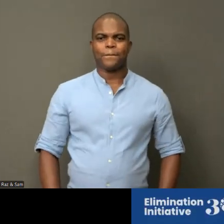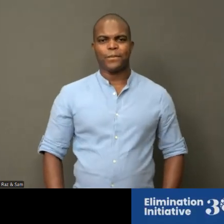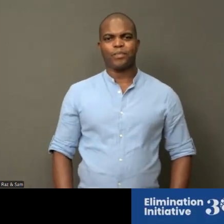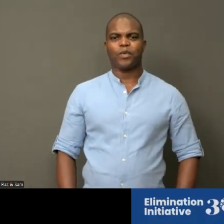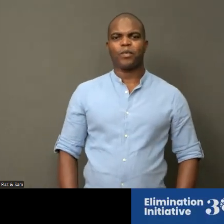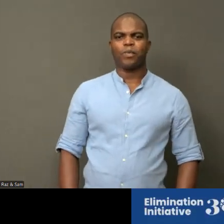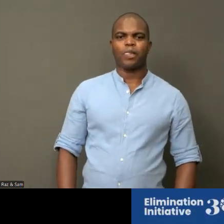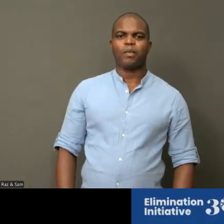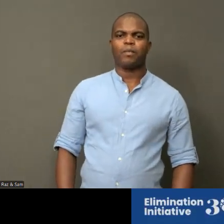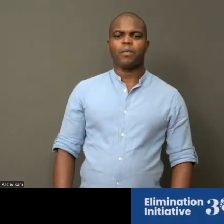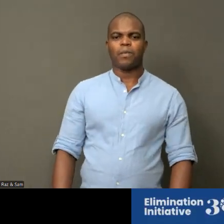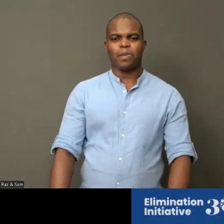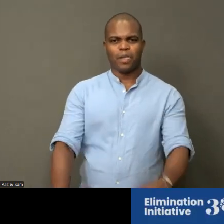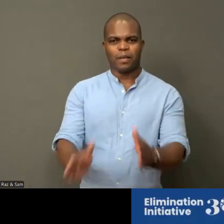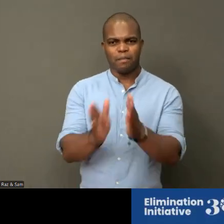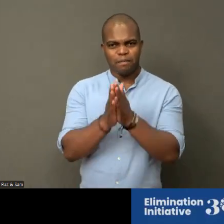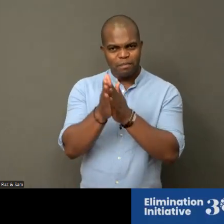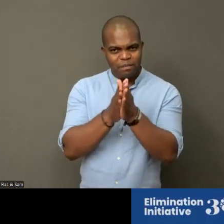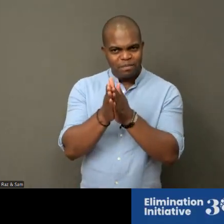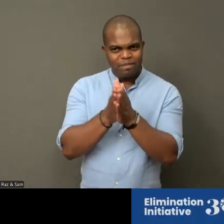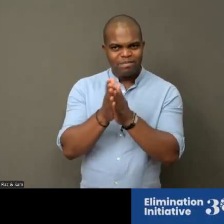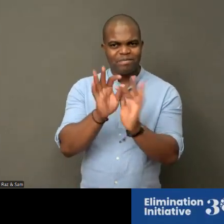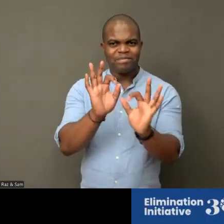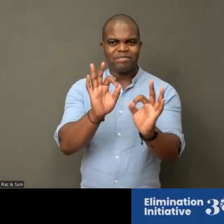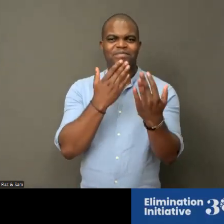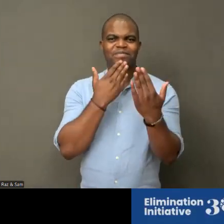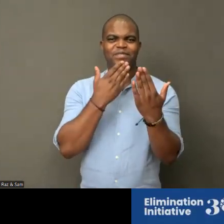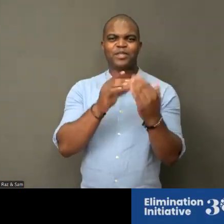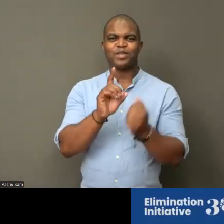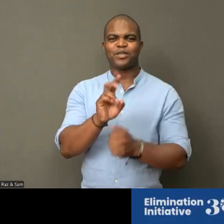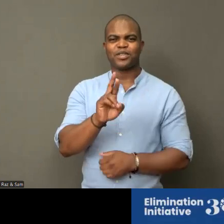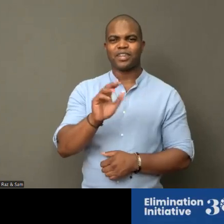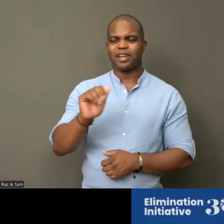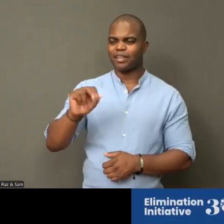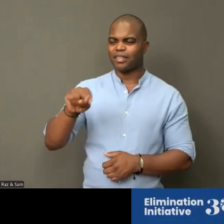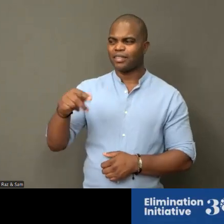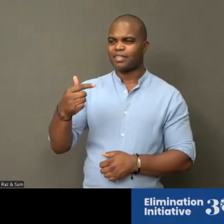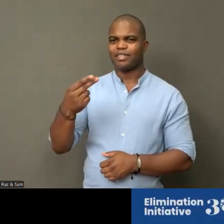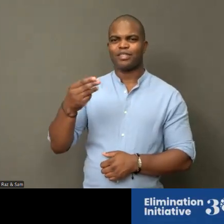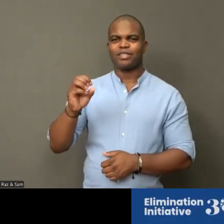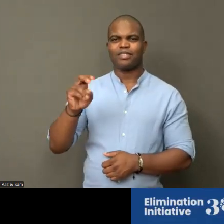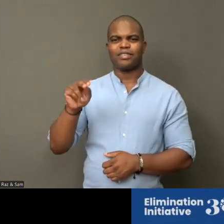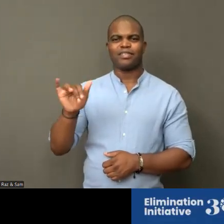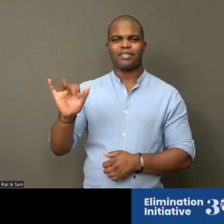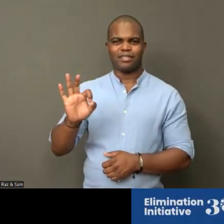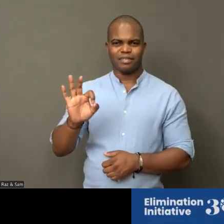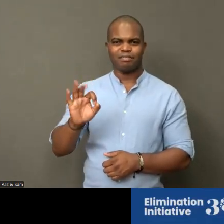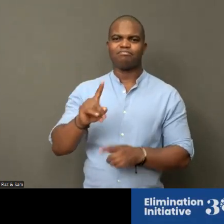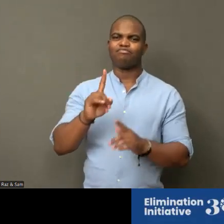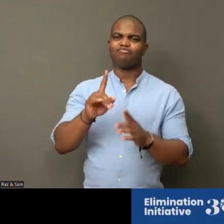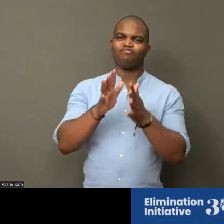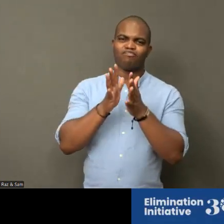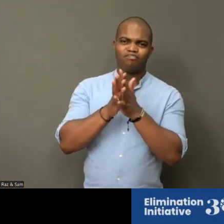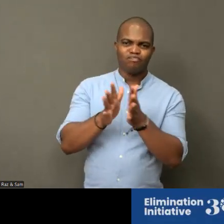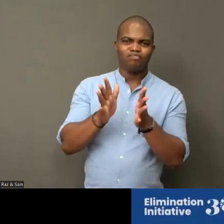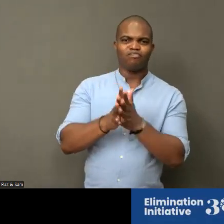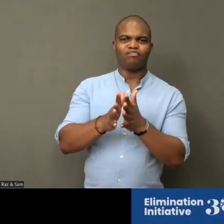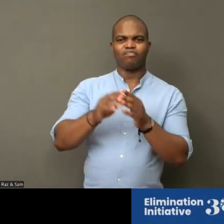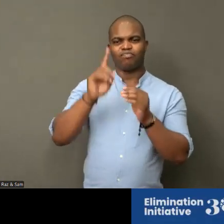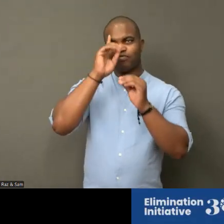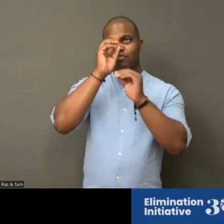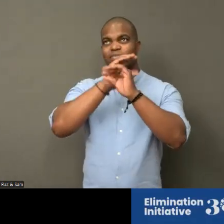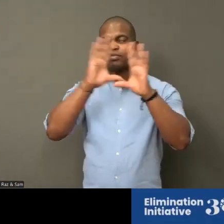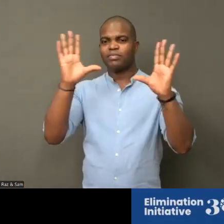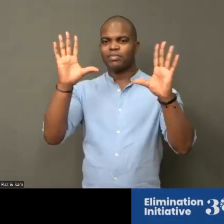Thank you so much, Dr. Anthony, Muito obrigado, Dr. Anthony, por nos dar uma visão dos esforços ambiciosos e abrangentes da Guiana para